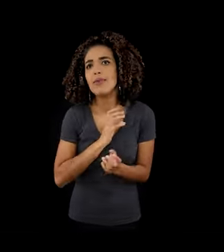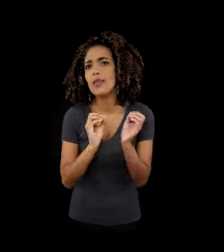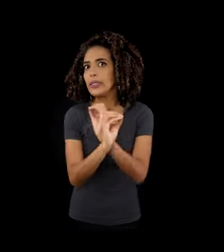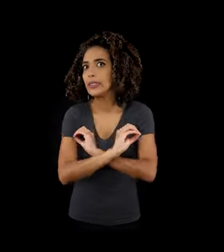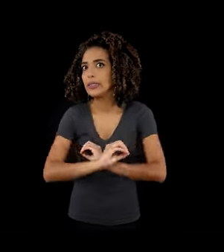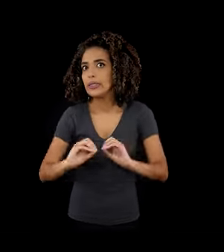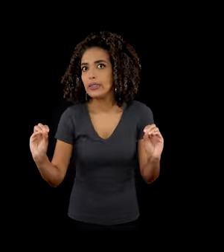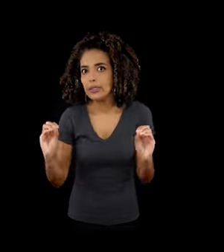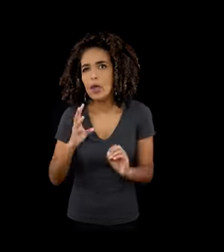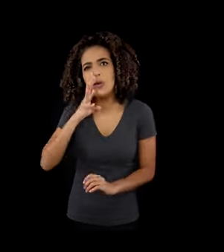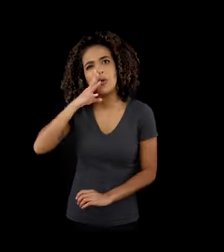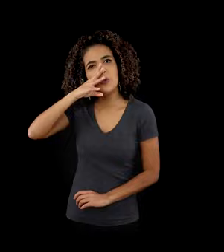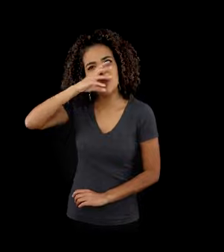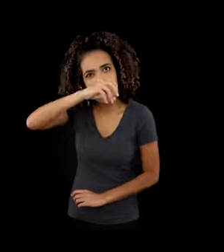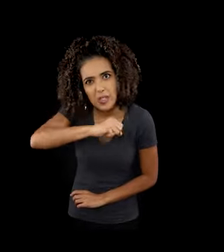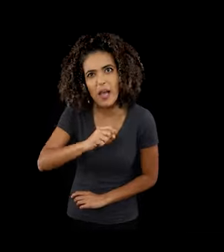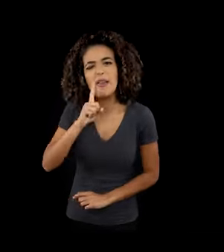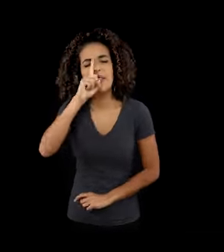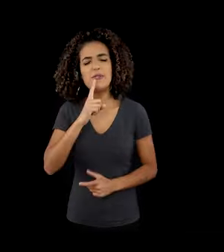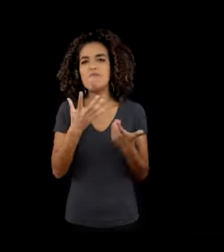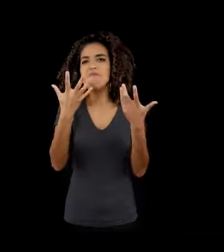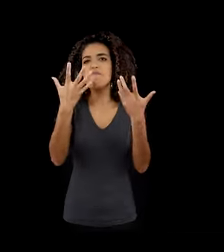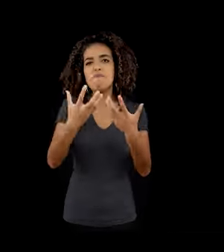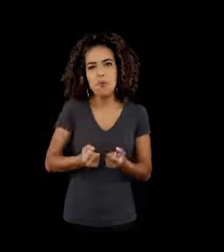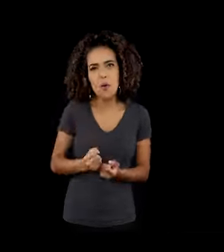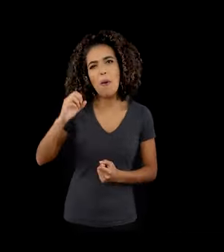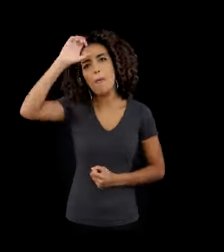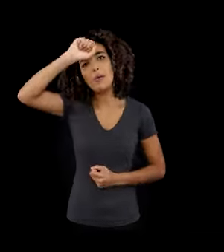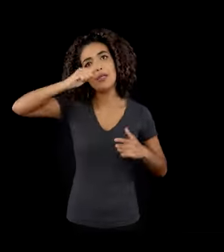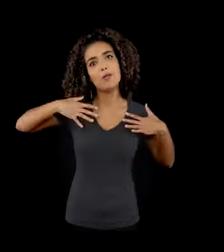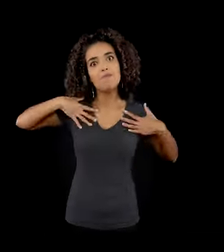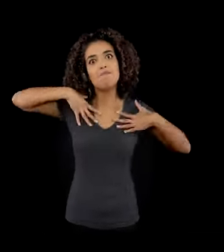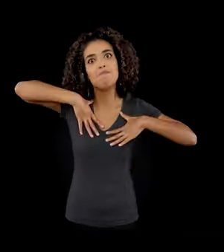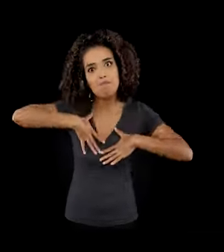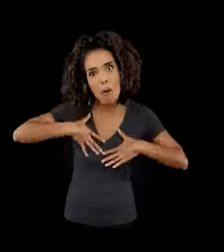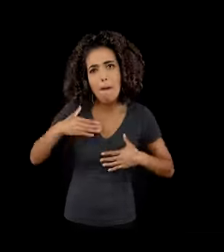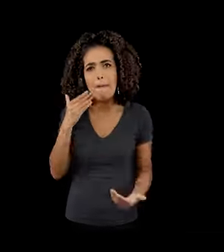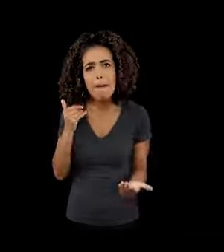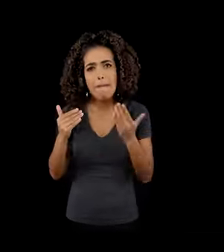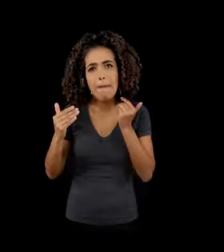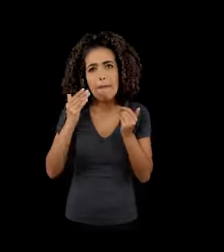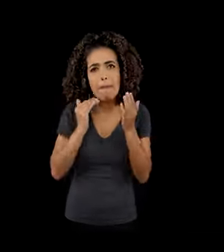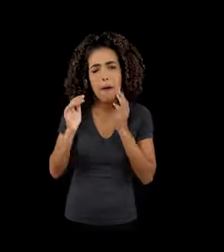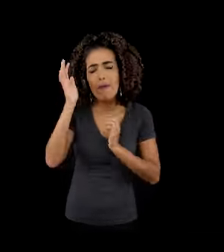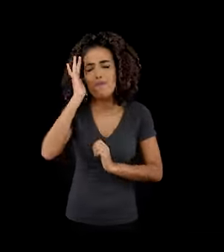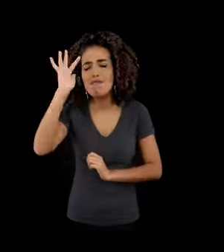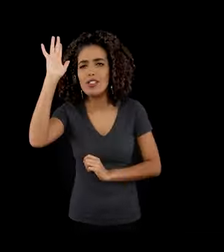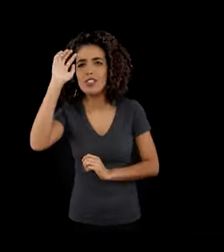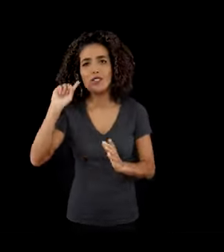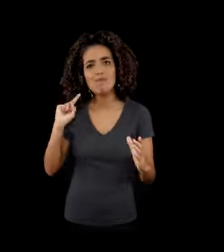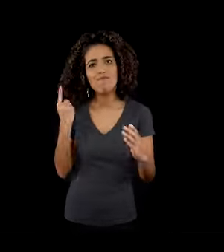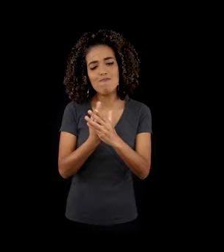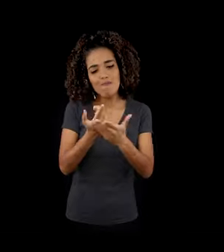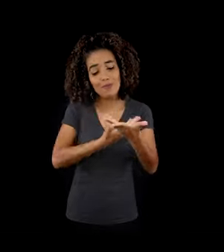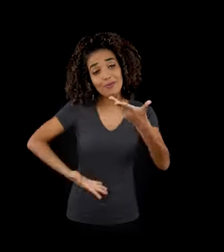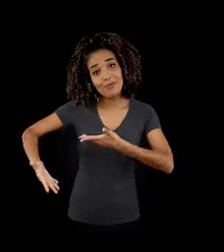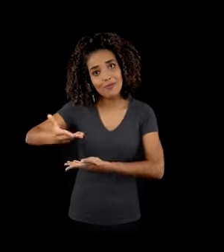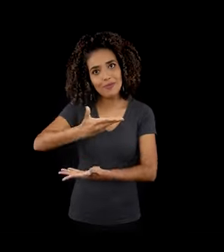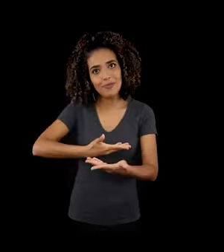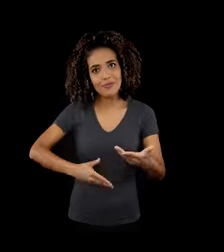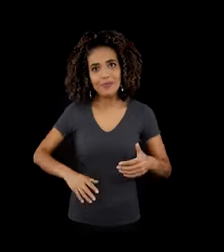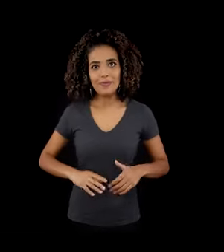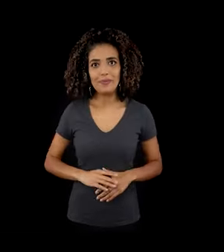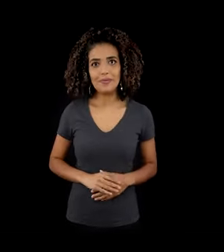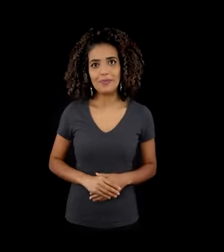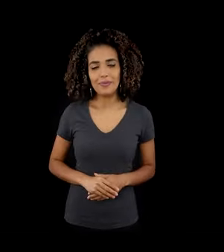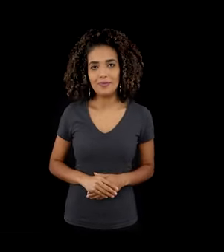medo, ousar, correr o risco, salutar da aprendizagem, laboratório para a imaginação